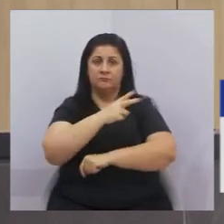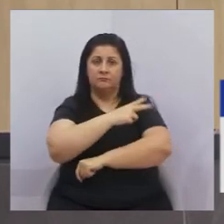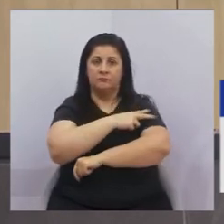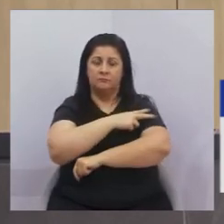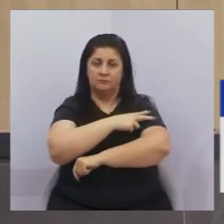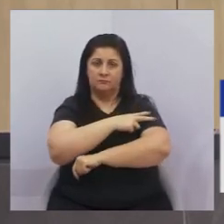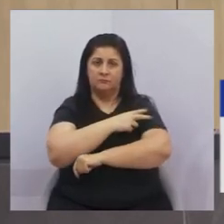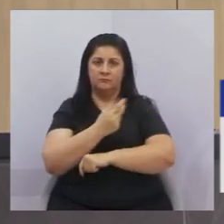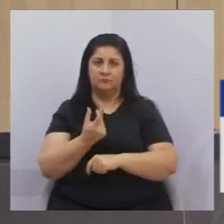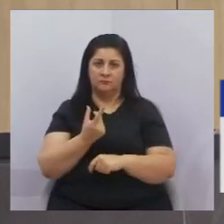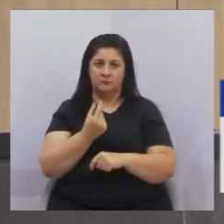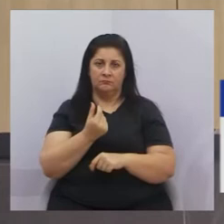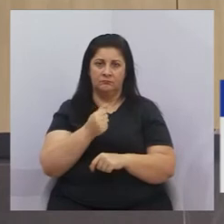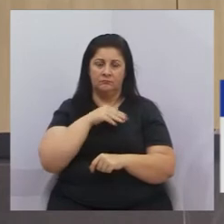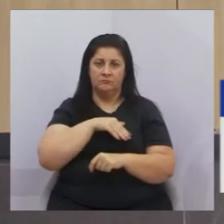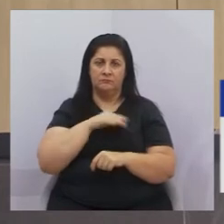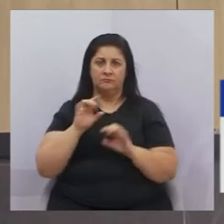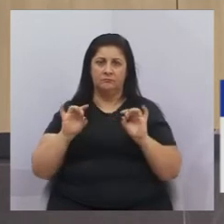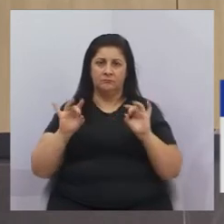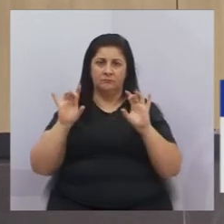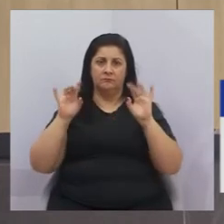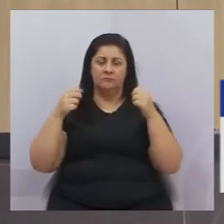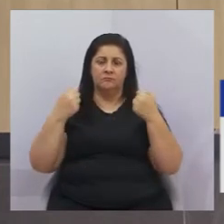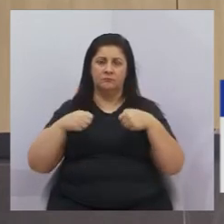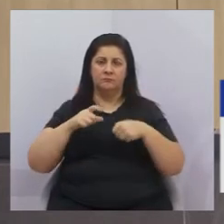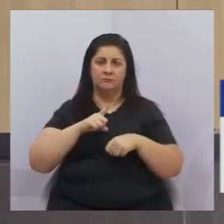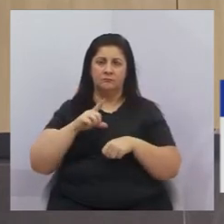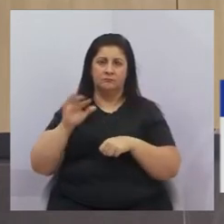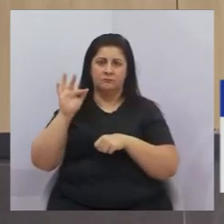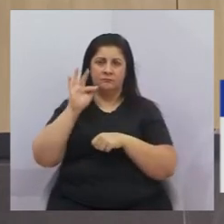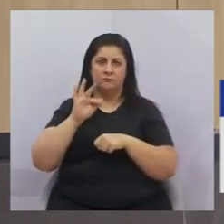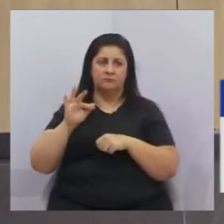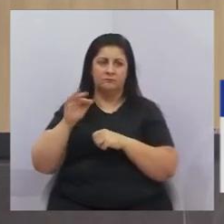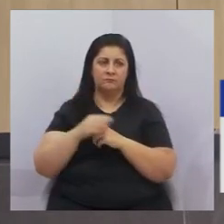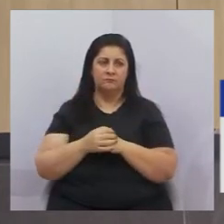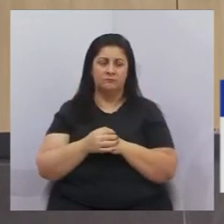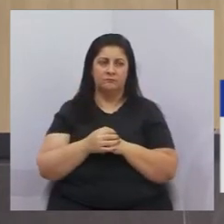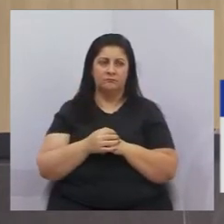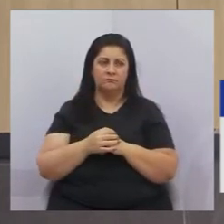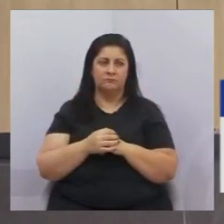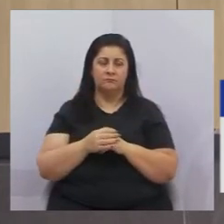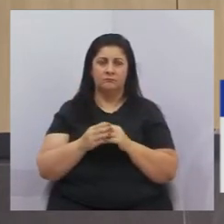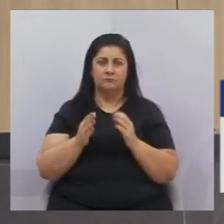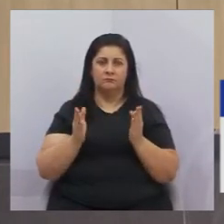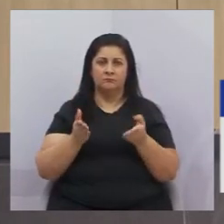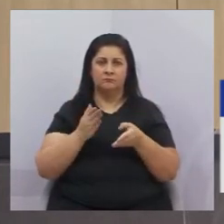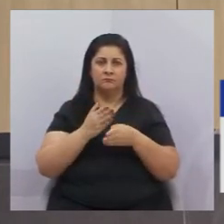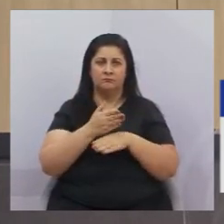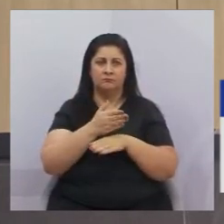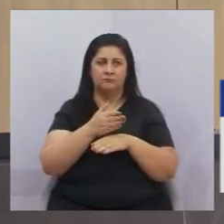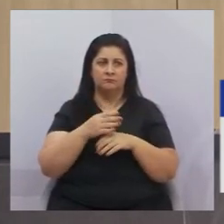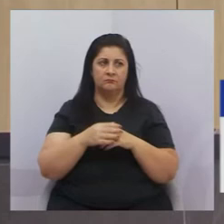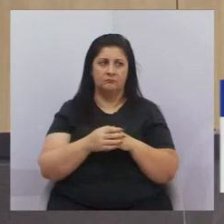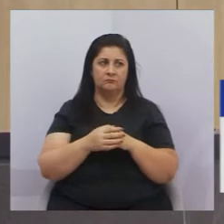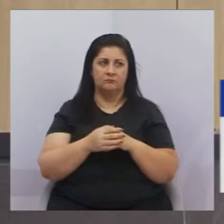comissionados exigem o curso superior, nesse sentido, né? Isso já foi aprovado em 2000, né, quando, na outra...